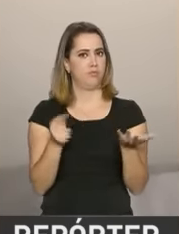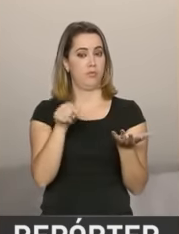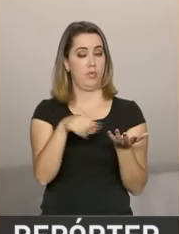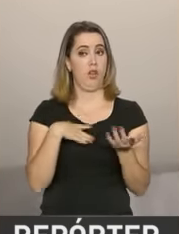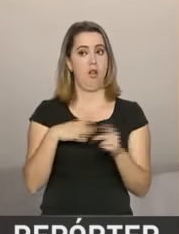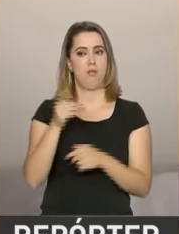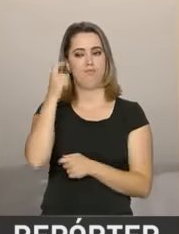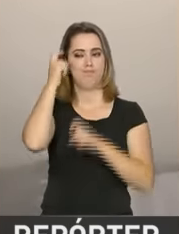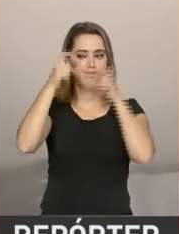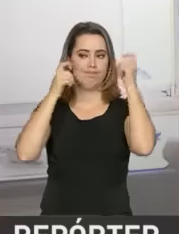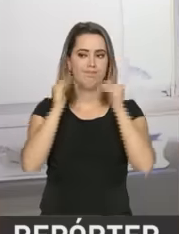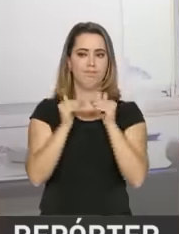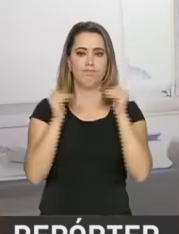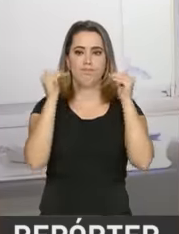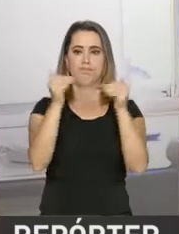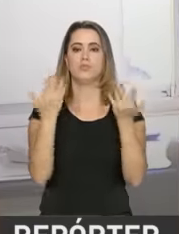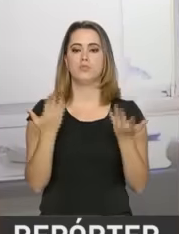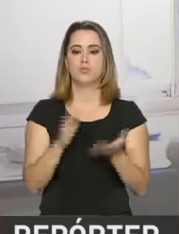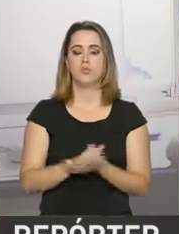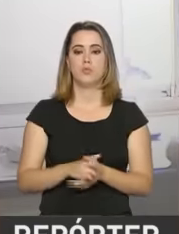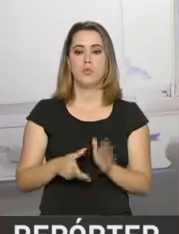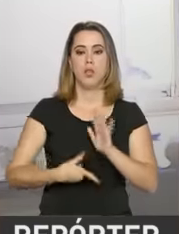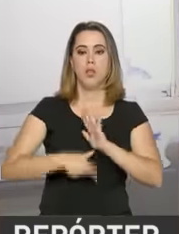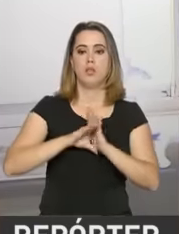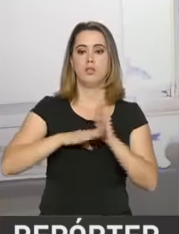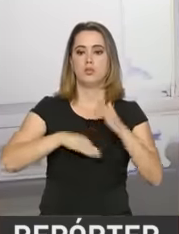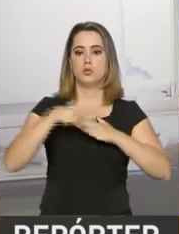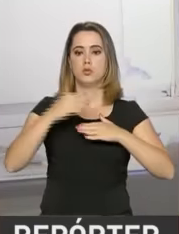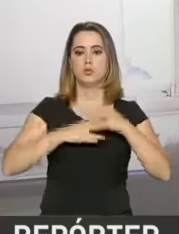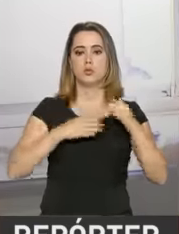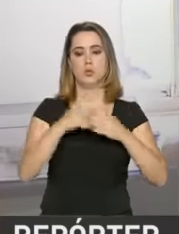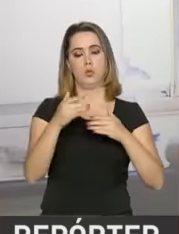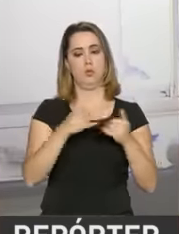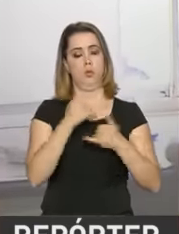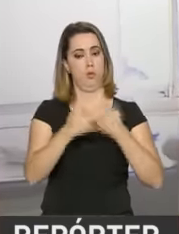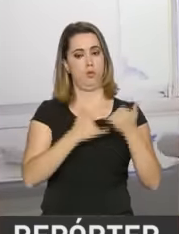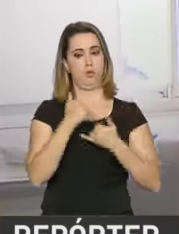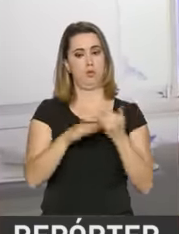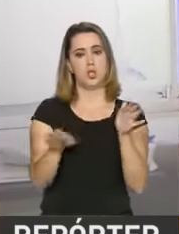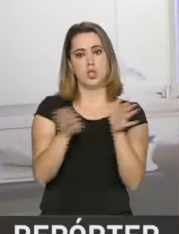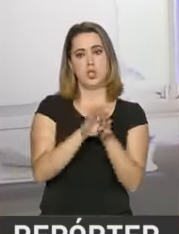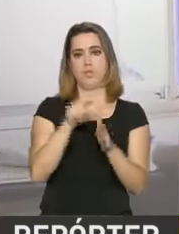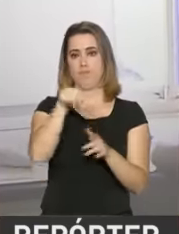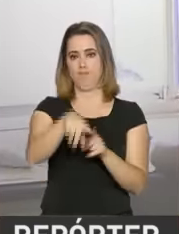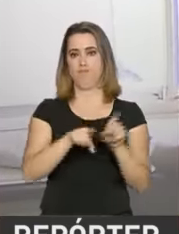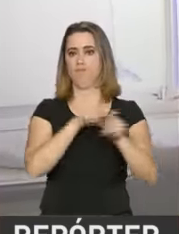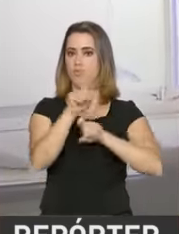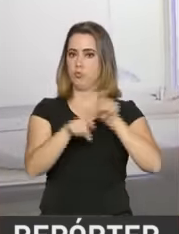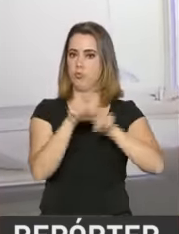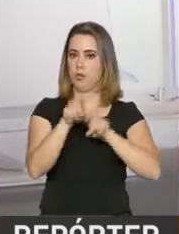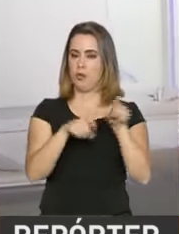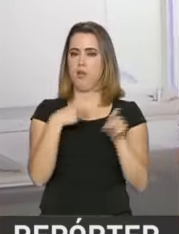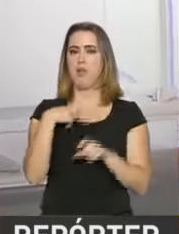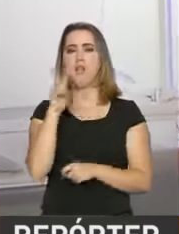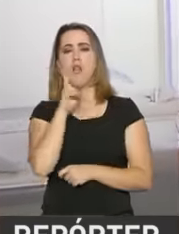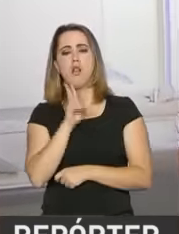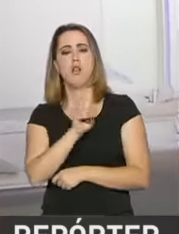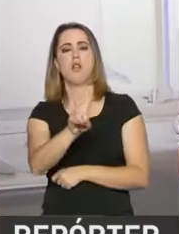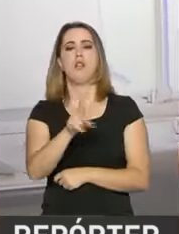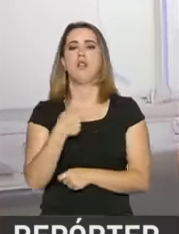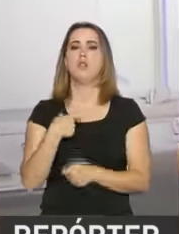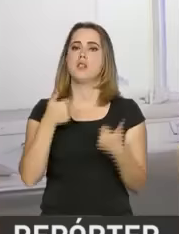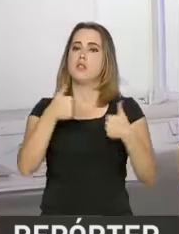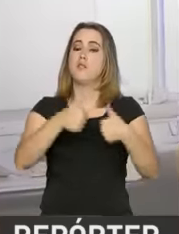preocupação agora ficou um pouquinho maior. Antes de qualquer jogo chegar à tela do computador do Arthur, ele passa por uma avaliação que